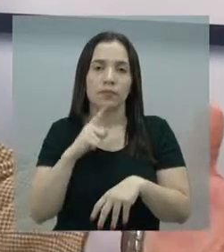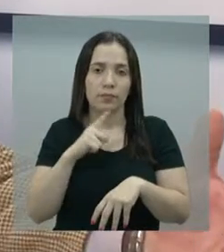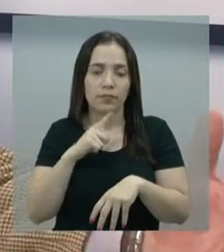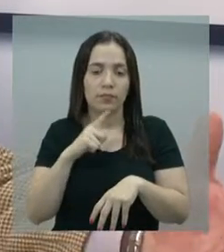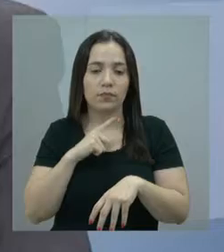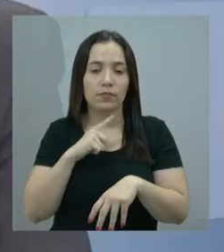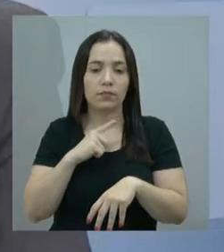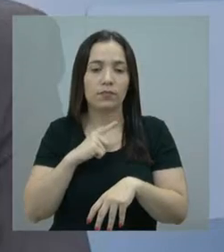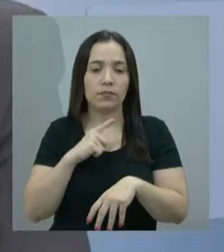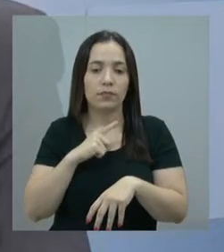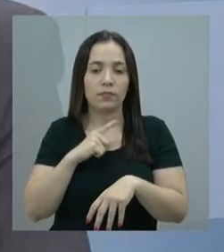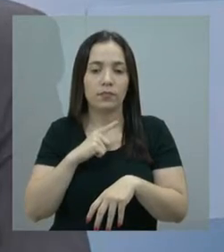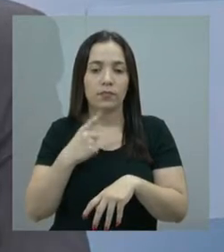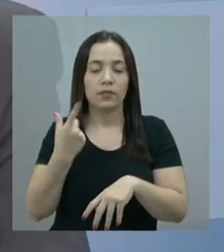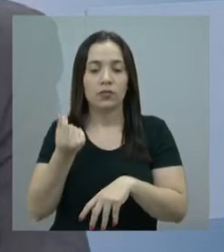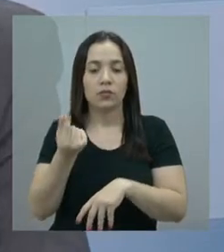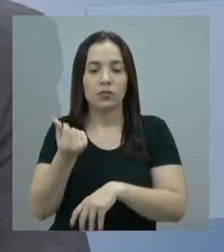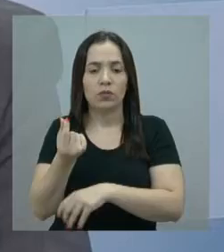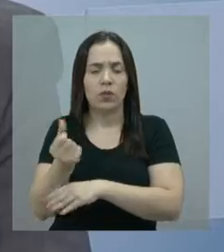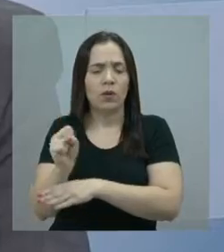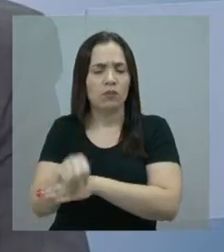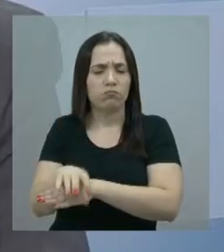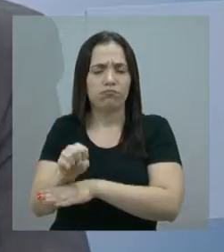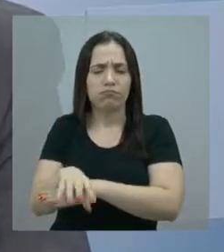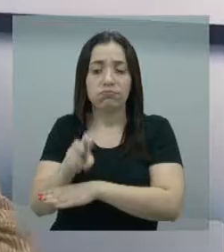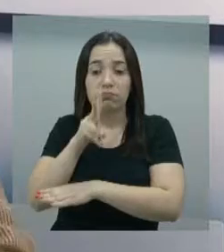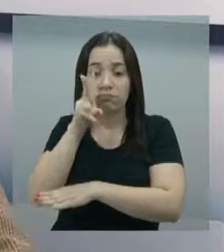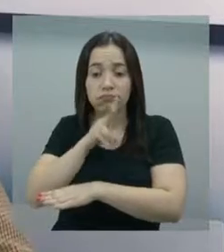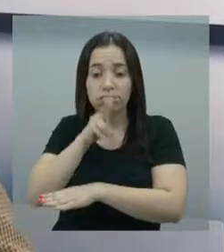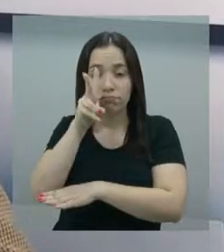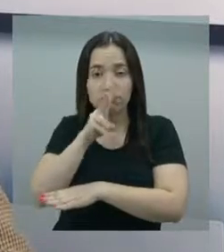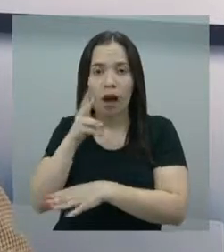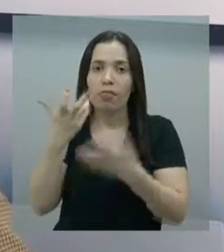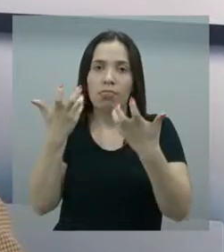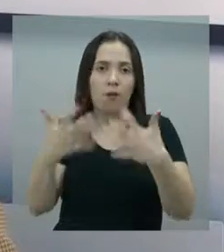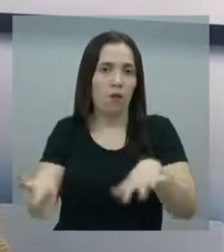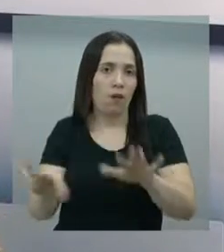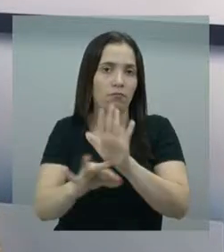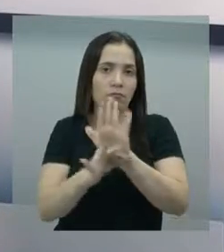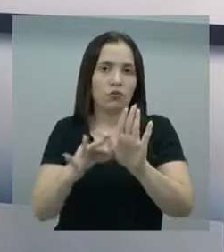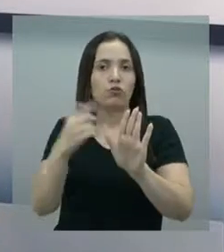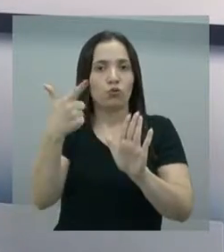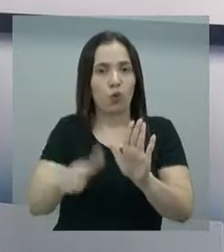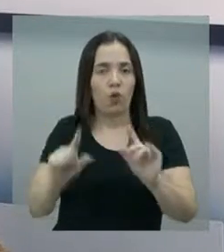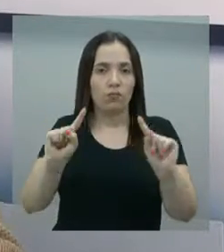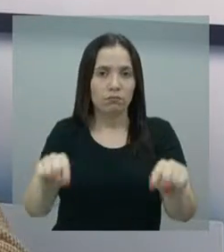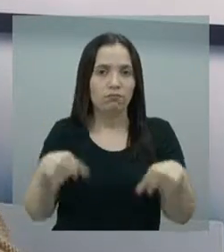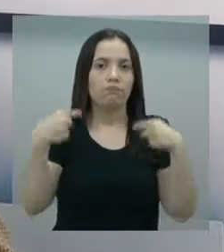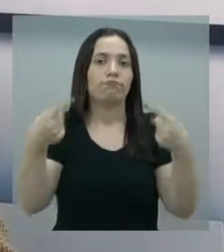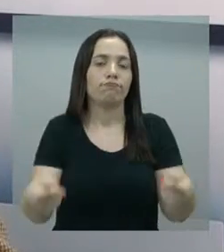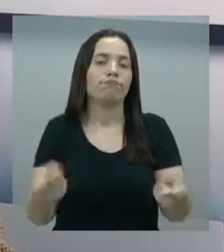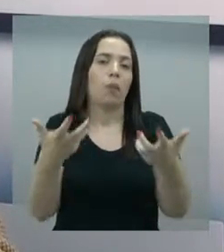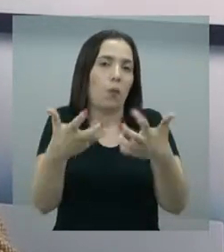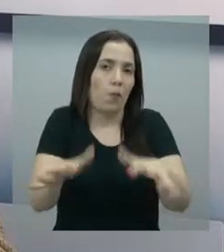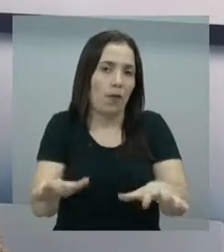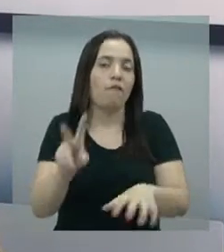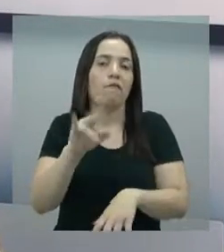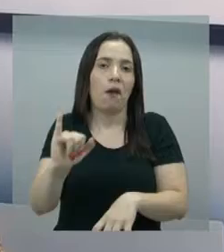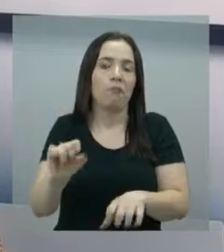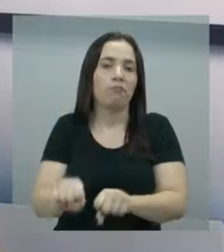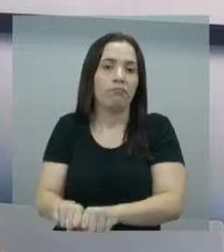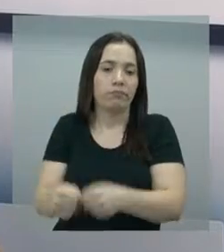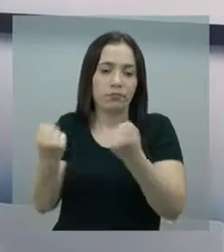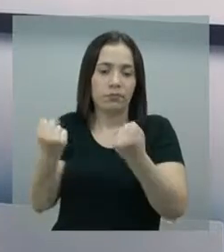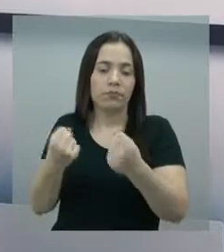dinheiro nesse fundo, né? Sem dúvida. E que ele não seja renovado. Porque para esse fundo existir, algumas pessoas